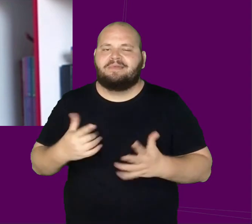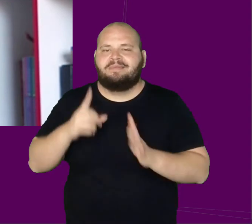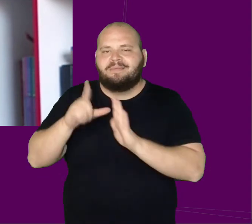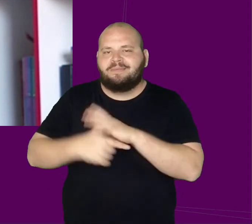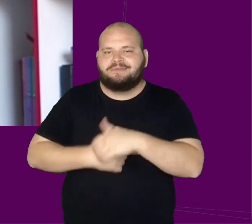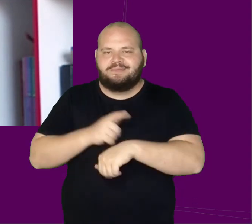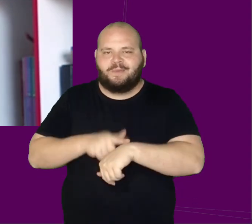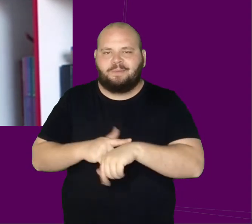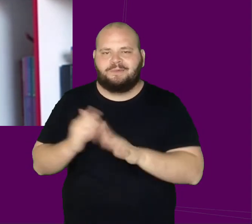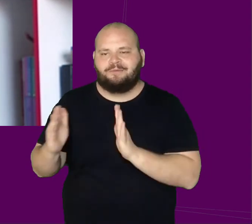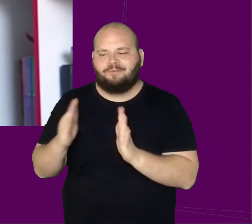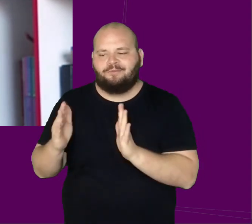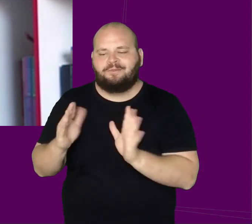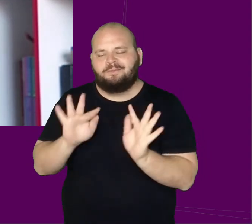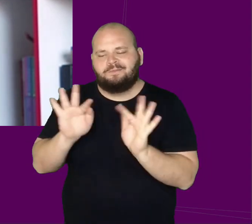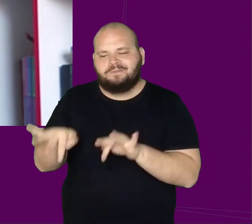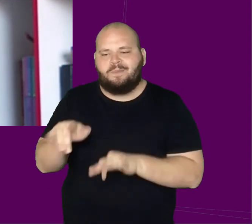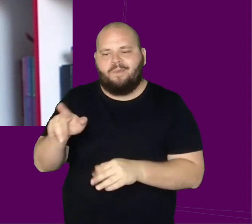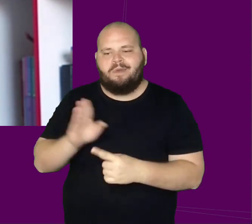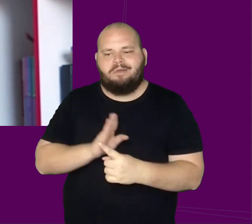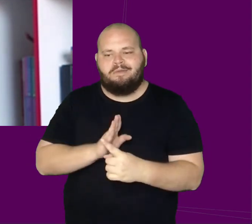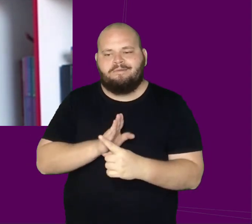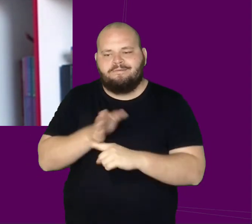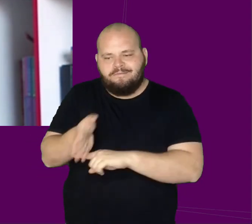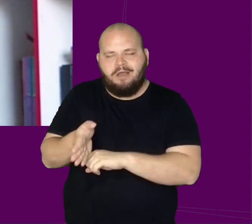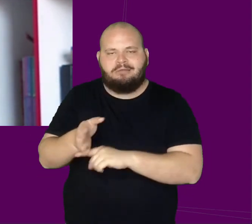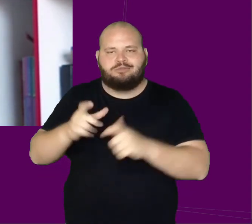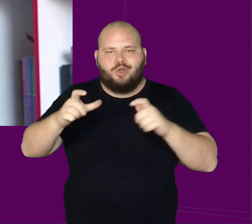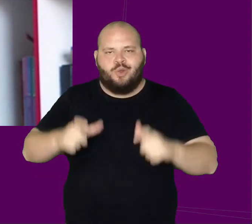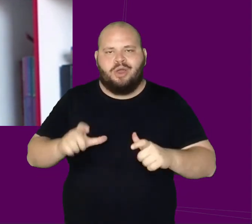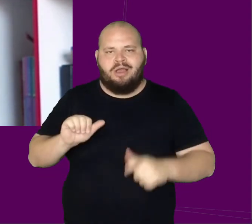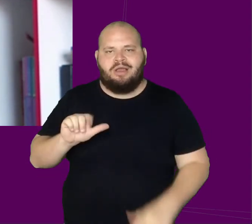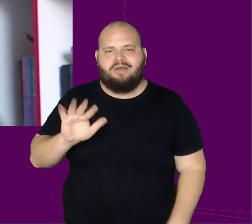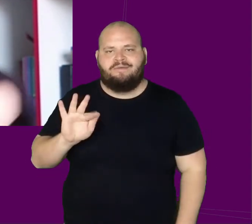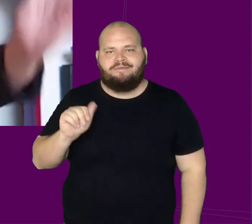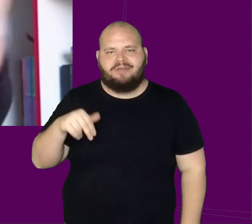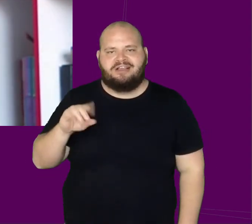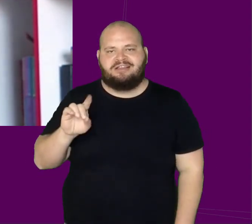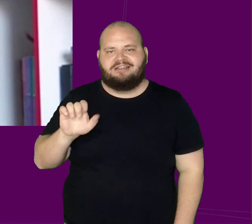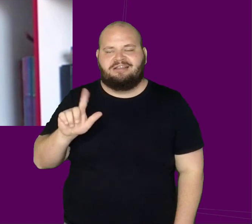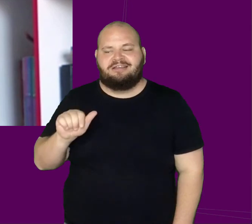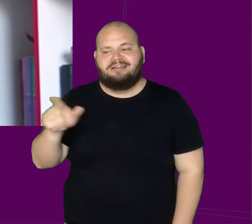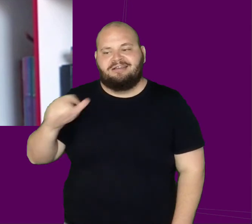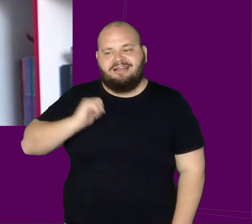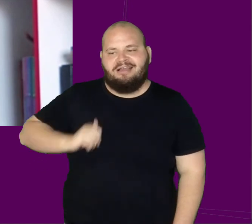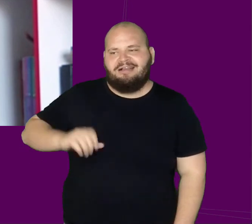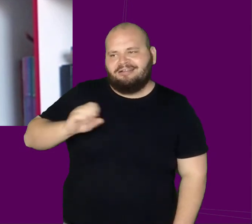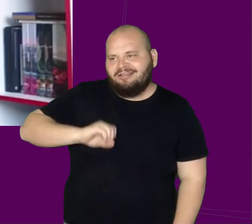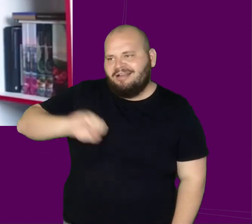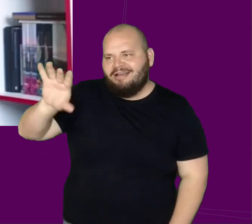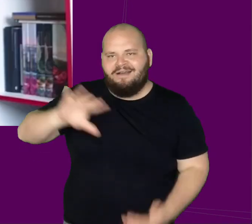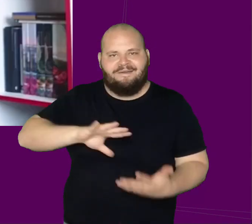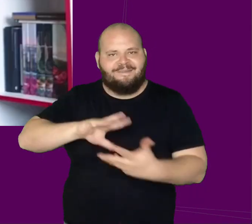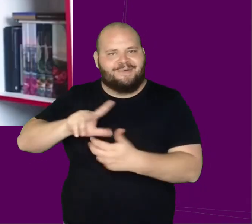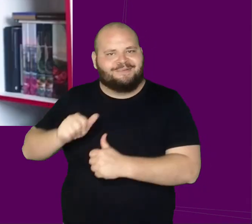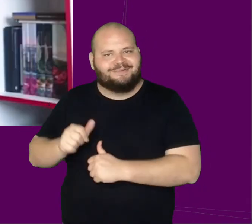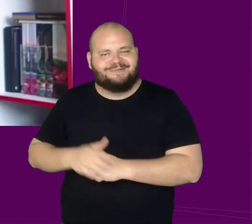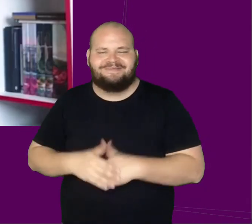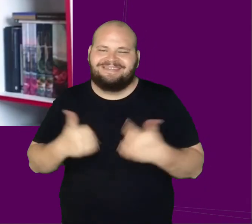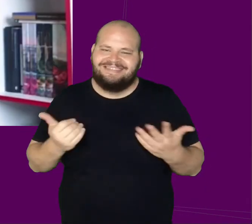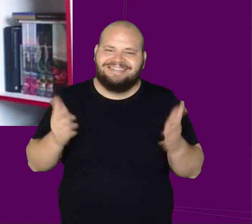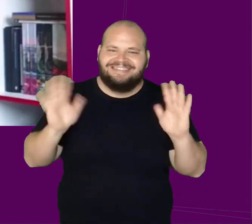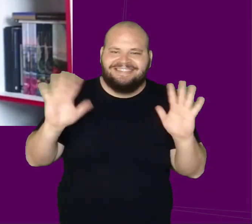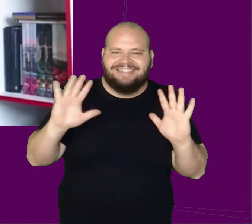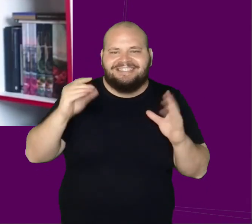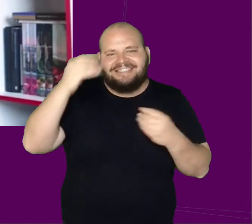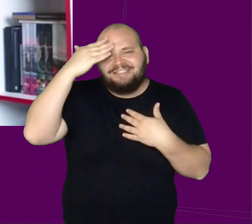certo modo, passa por essa alfândega e carrega essa bagagem pro mundo. É isso aí, pessoal.